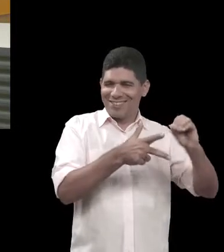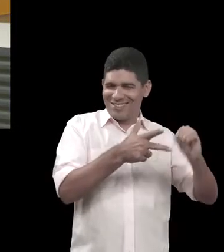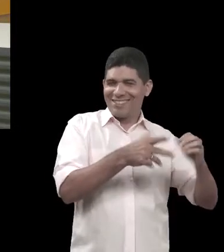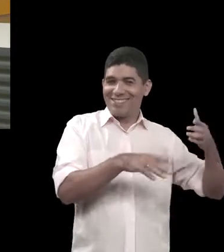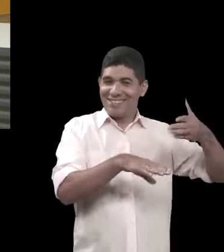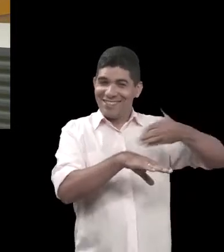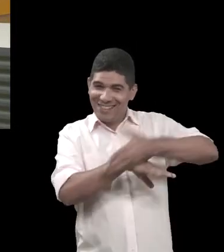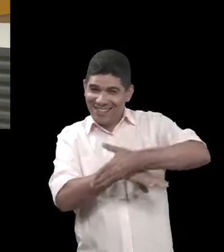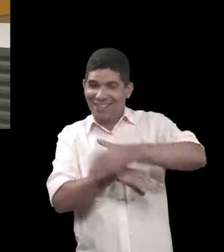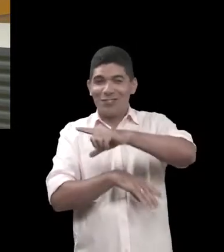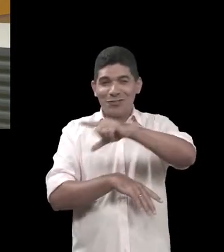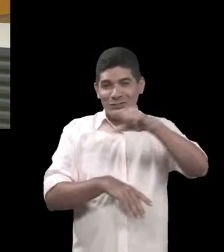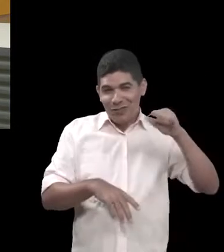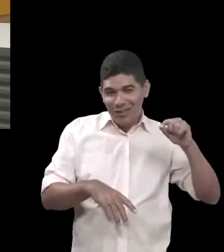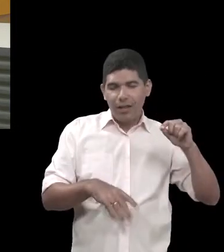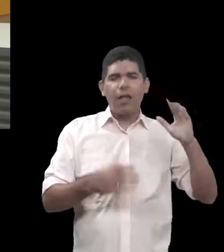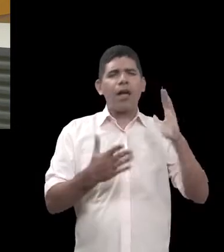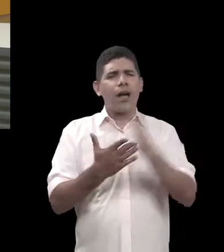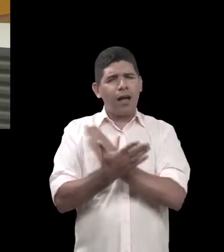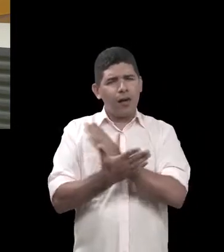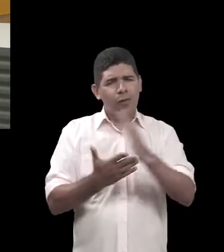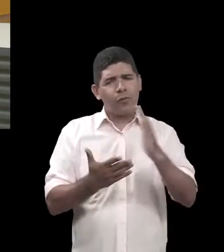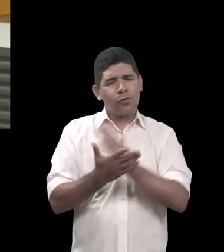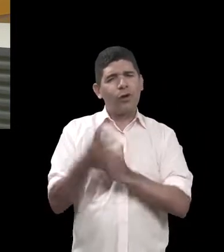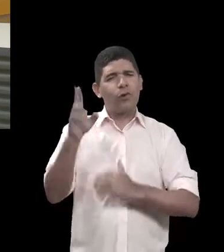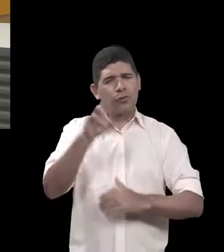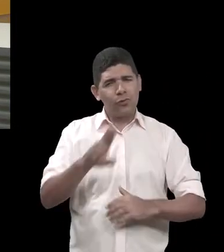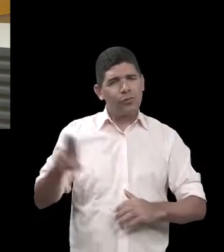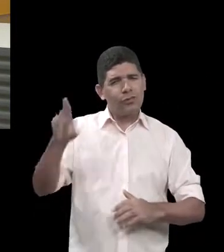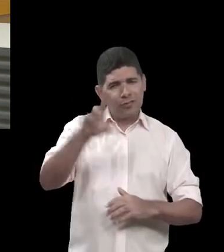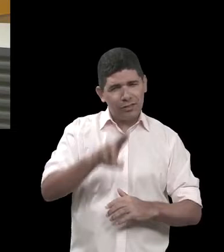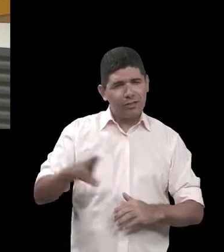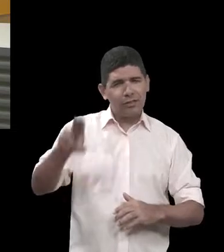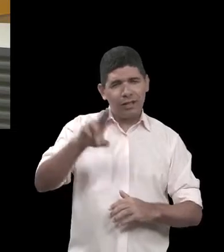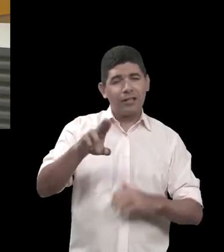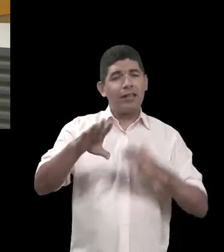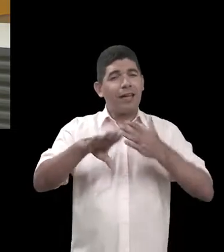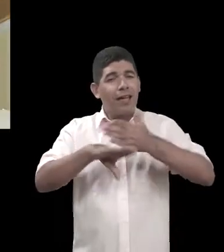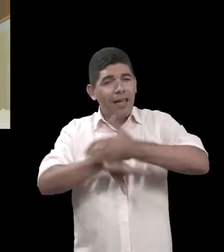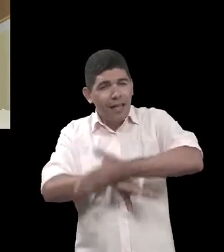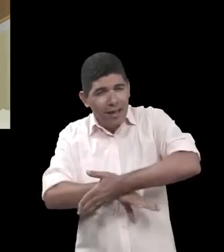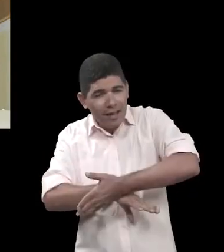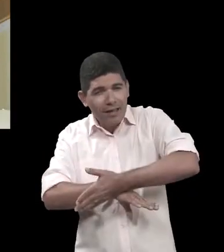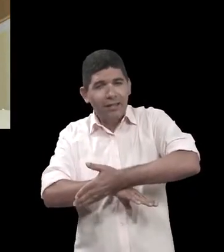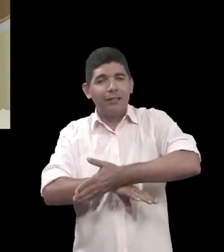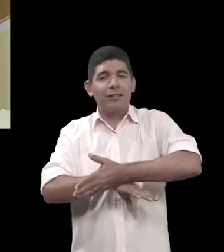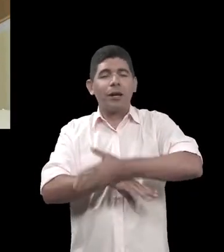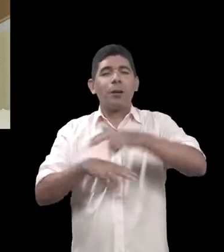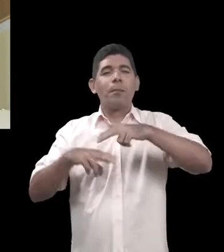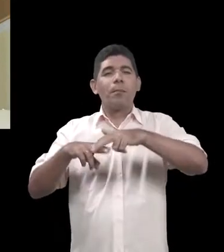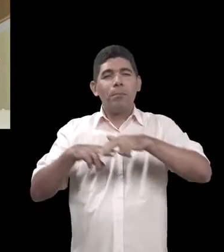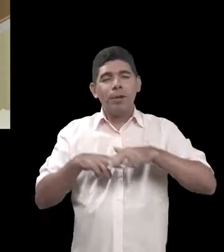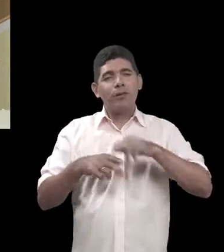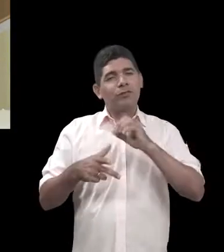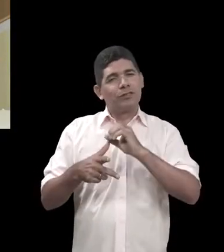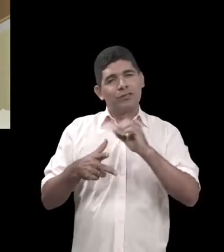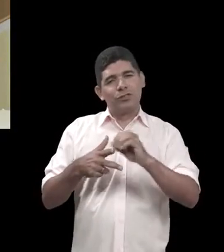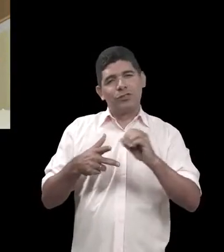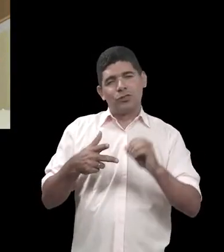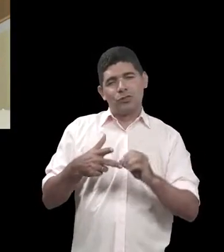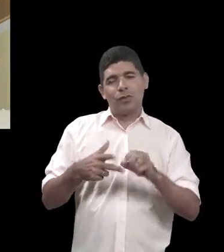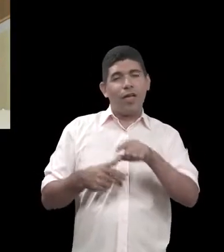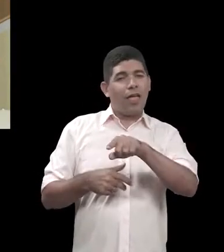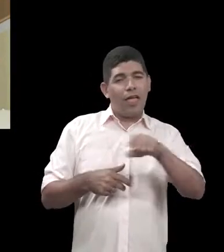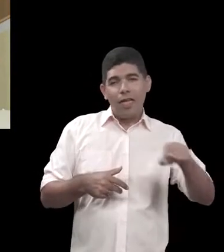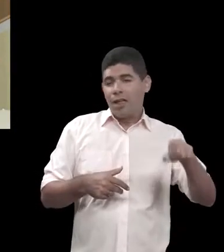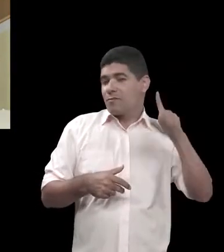Tem universidades que têm o Letras Libras, e o aluno entra no Letras Libras pelo SISU, sem saber língua de